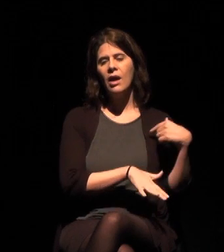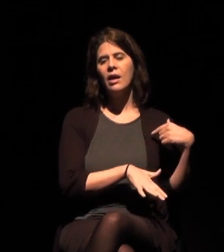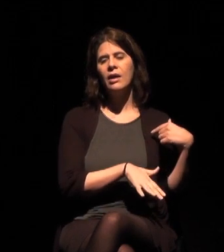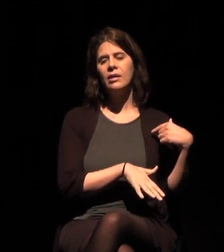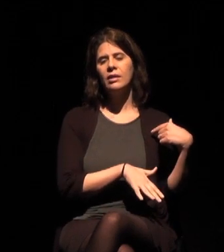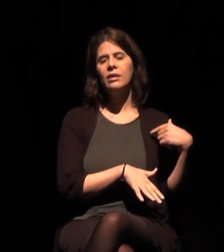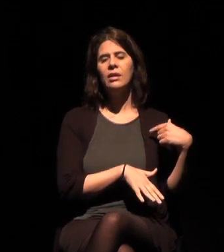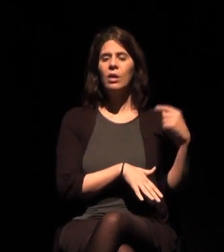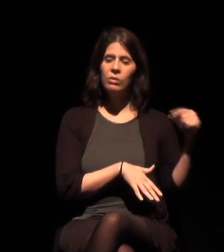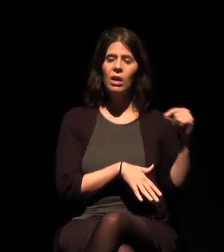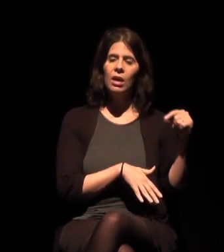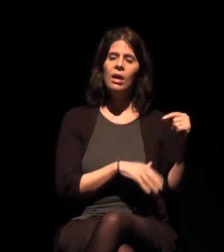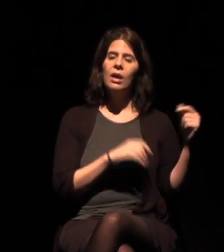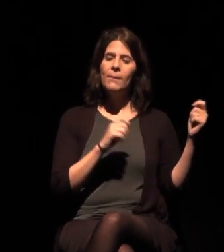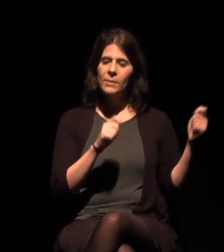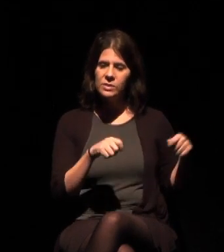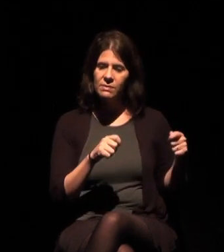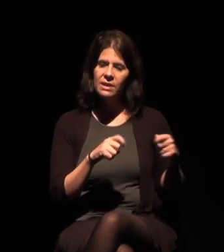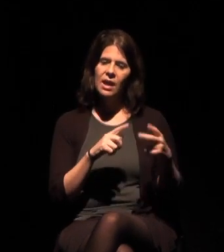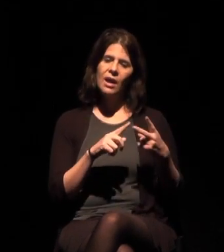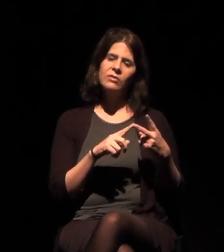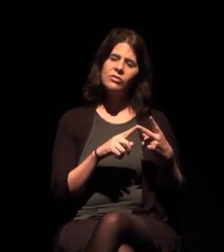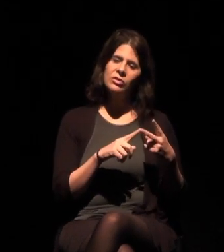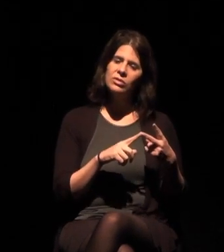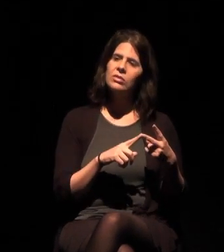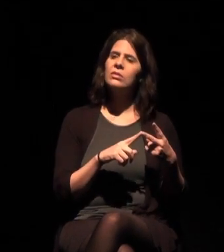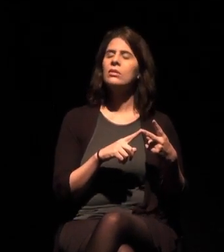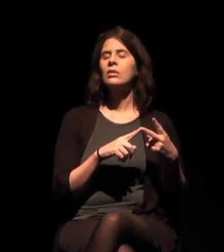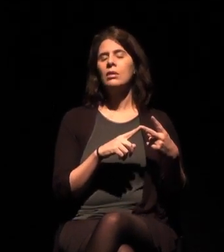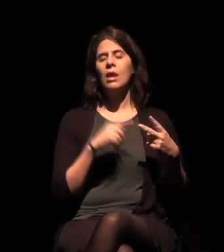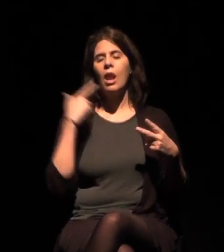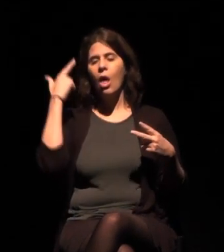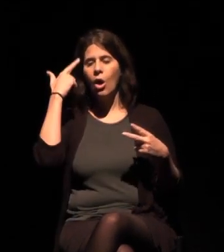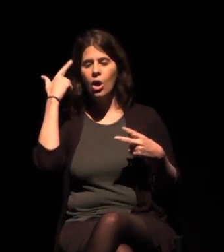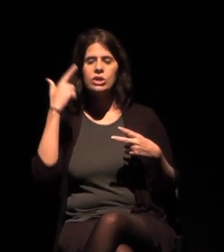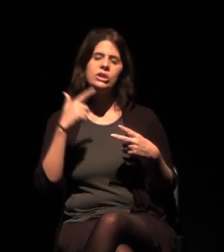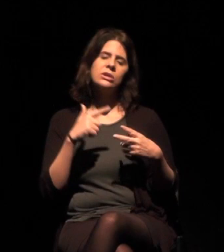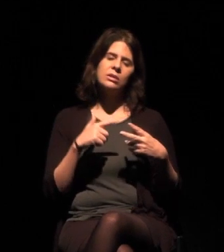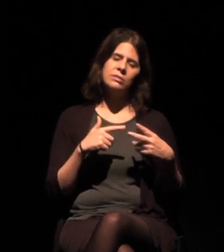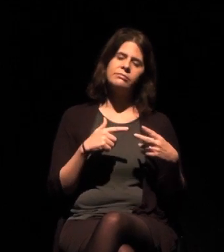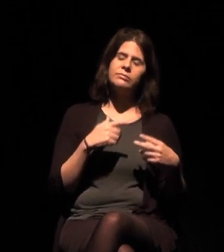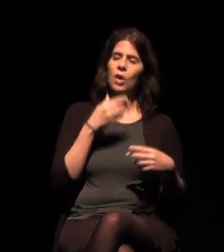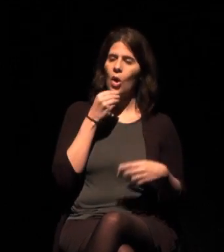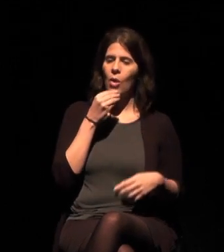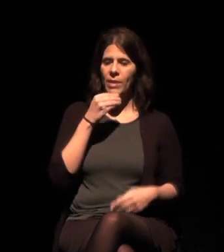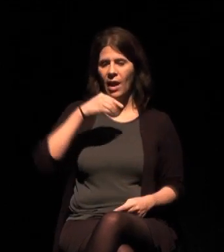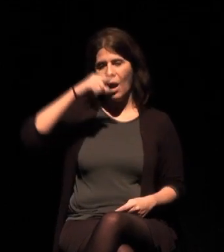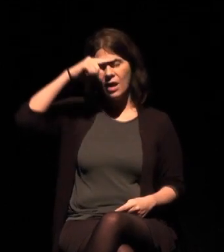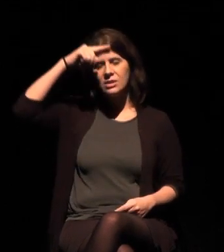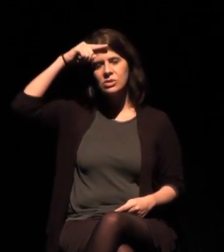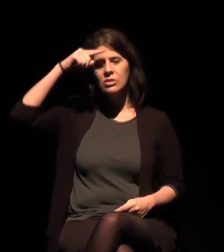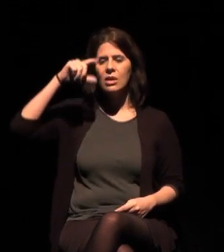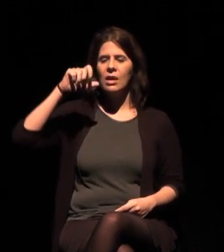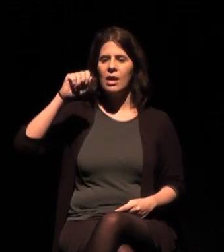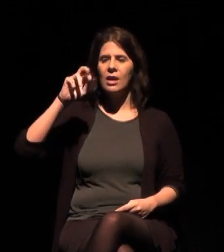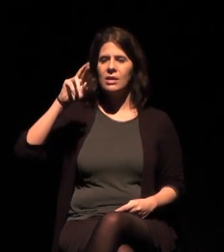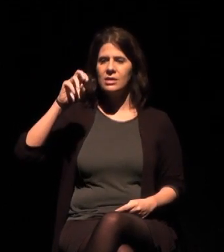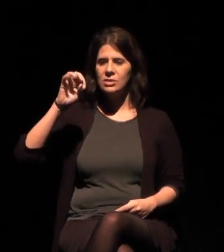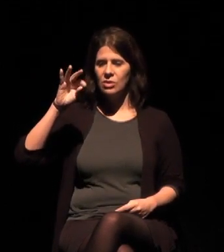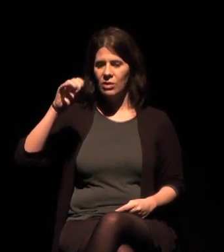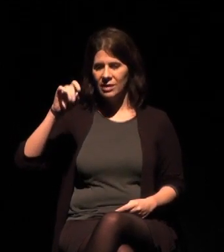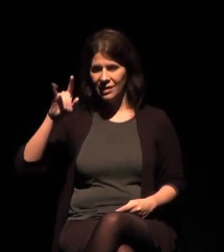lógica lógica aquela lógica que começou com aristóteles mas que já evoluiu muito desde então né